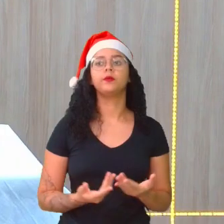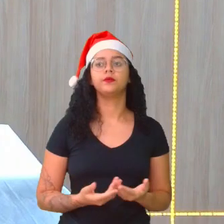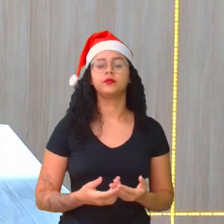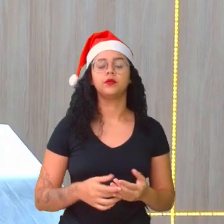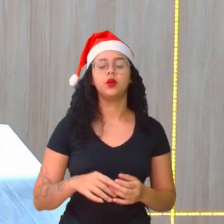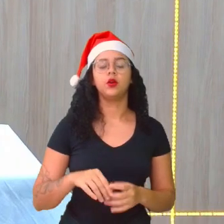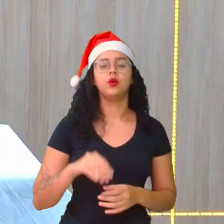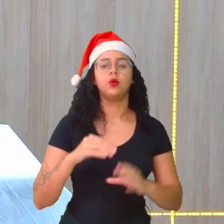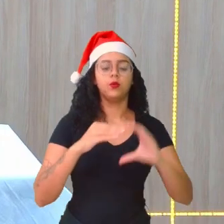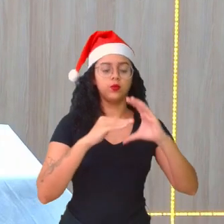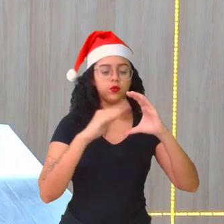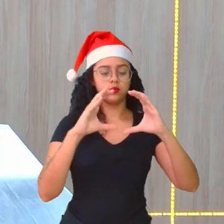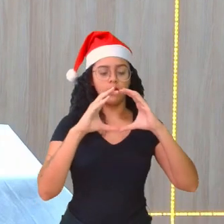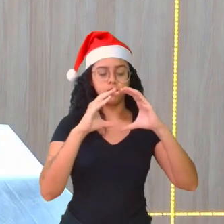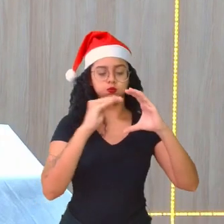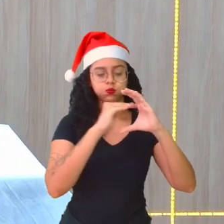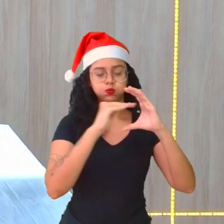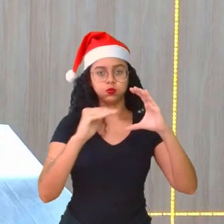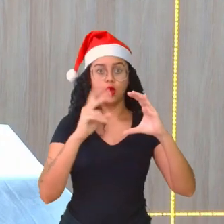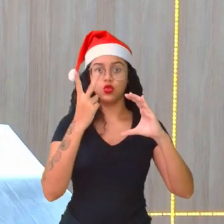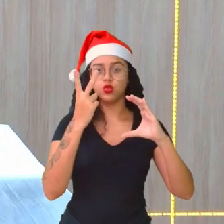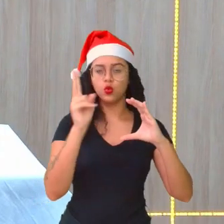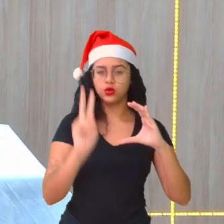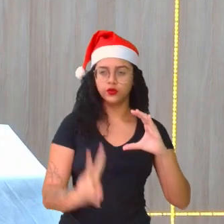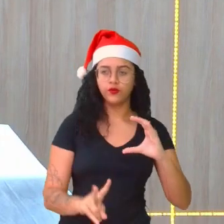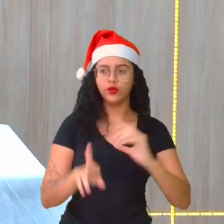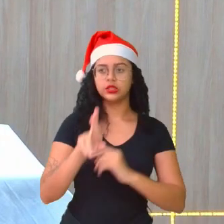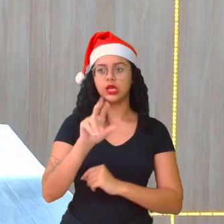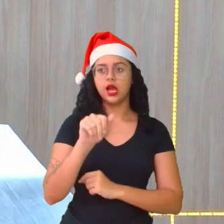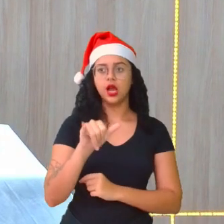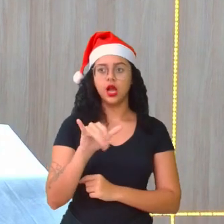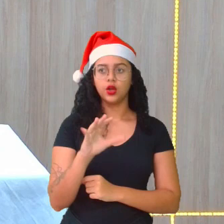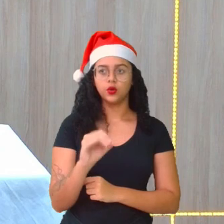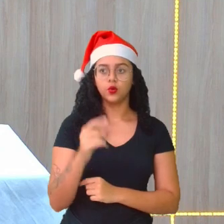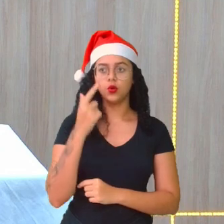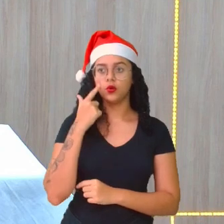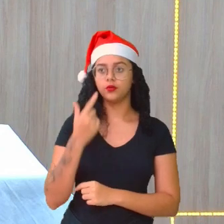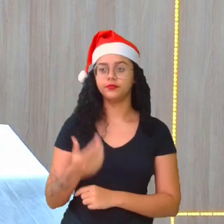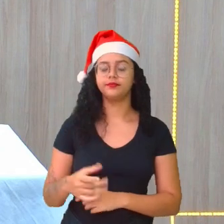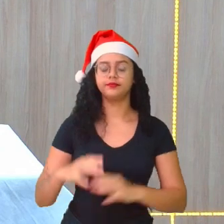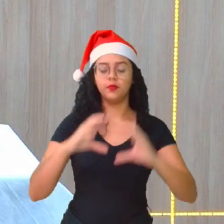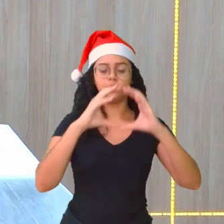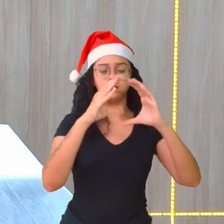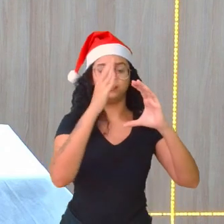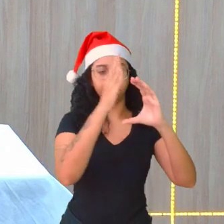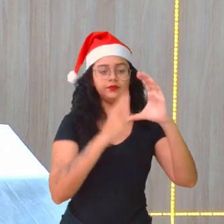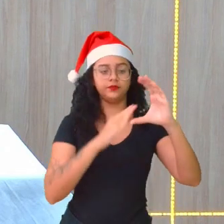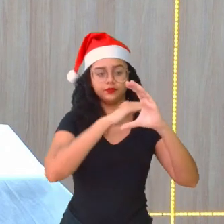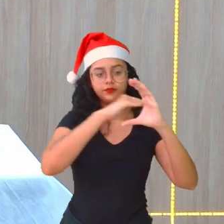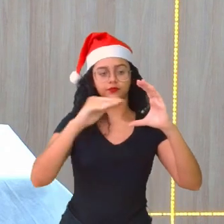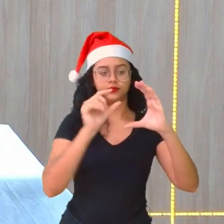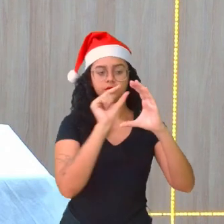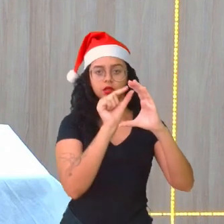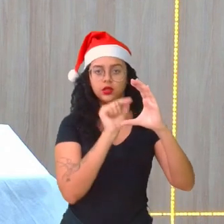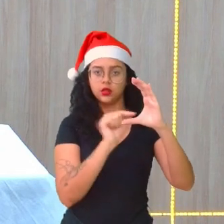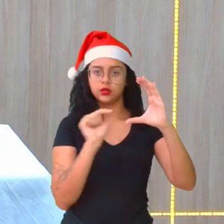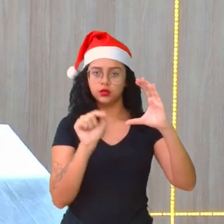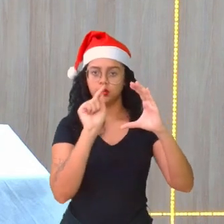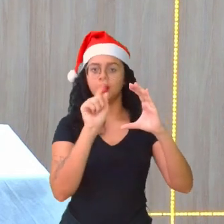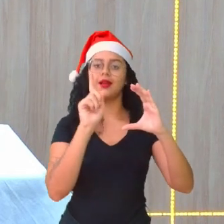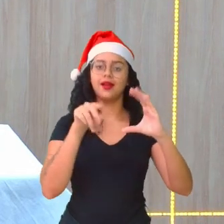vezes o raio. Exatamente. Você pega aqui, ó. Aqui é um raio, aqui é um raio, aqui é um raio. O diâmetro é o dobro